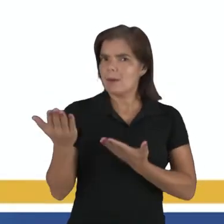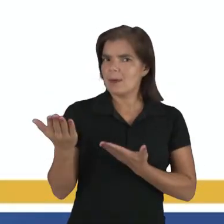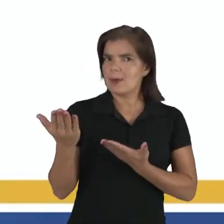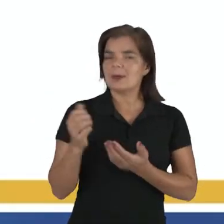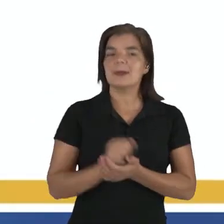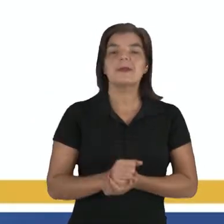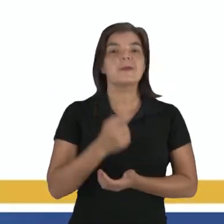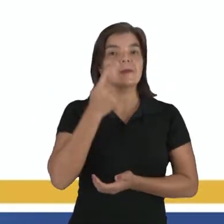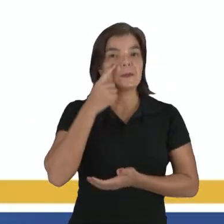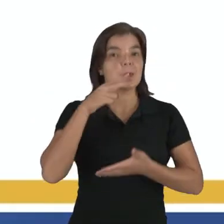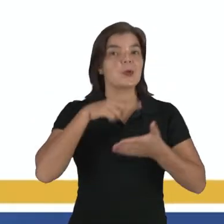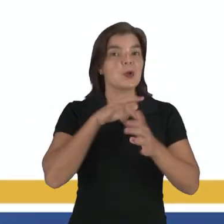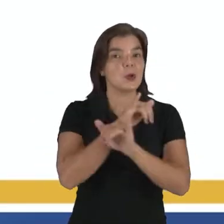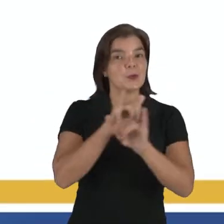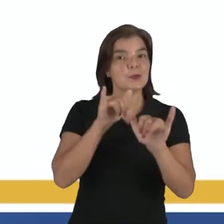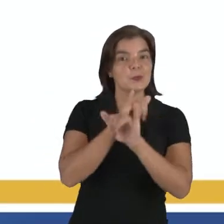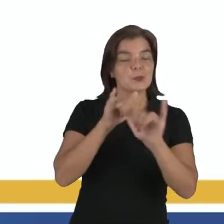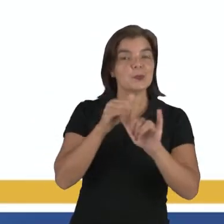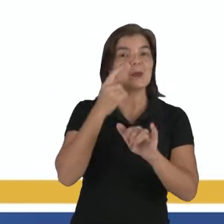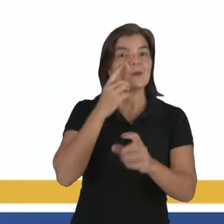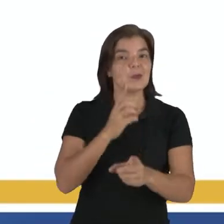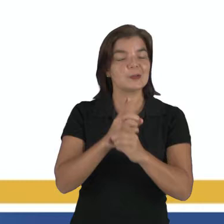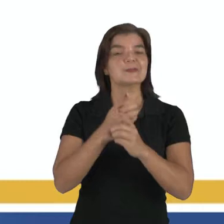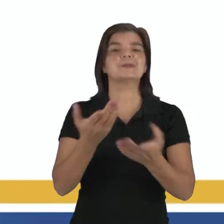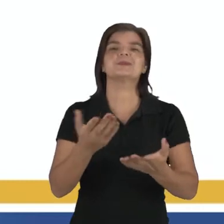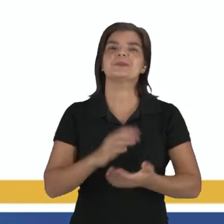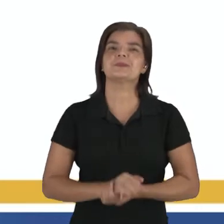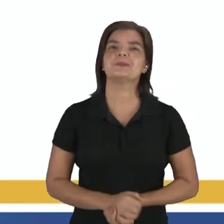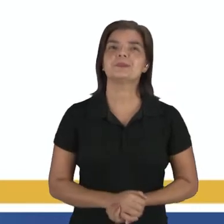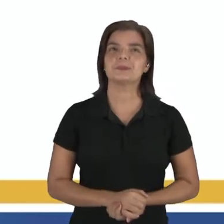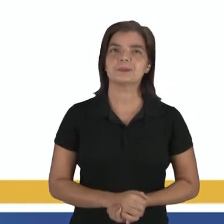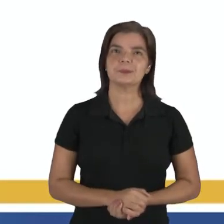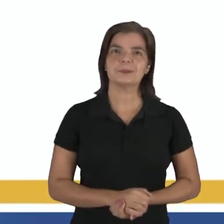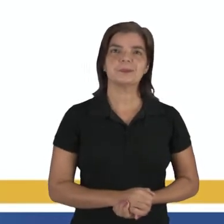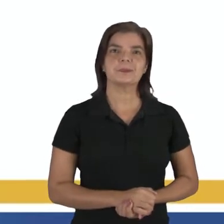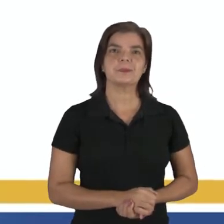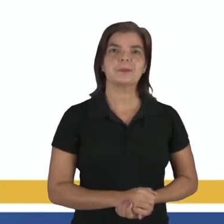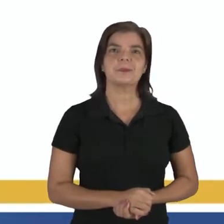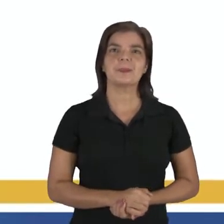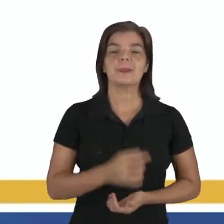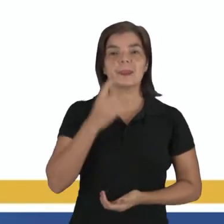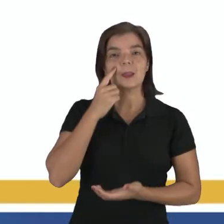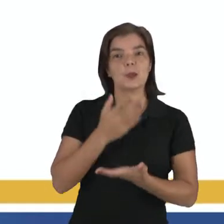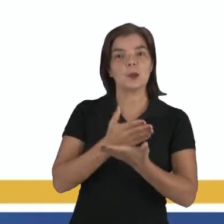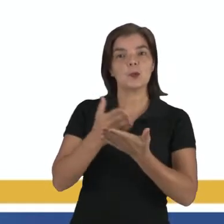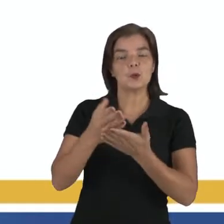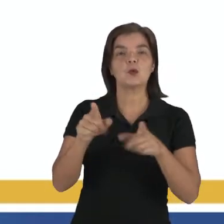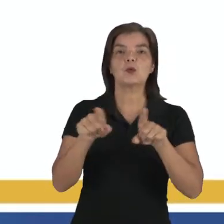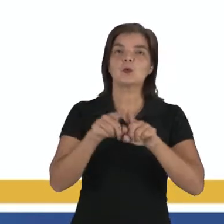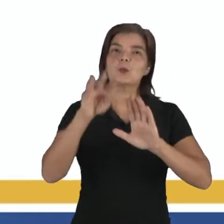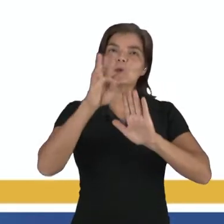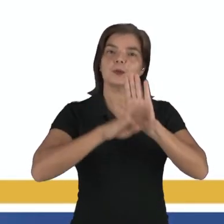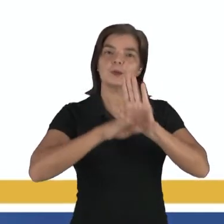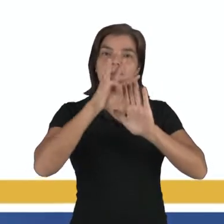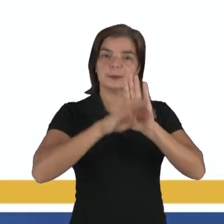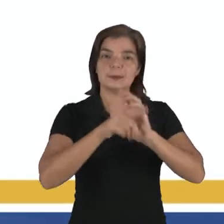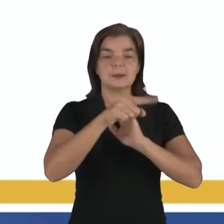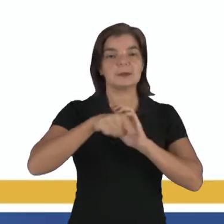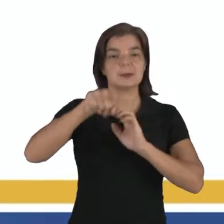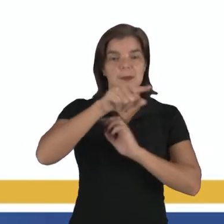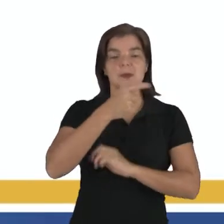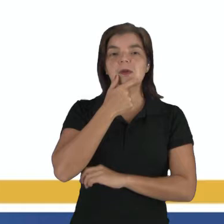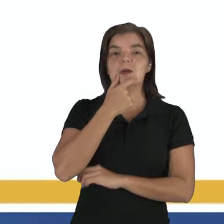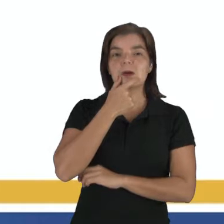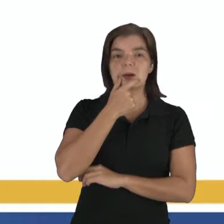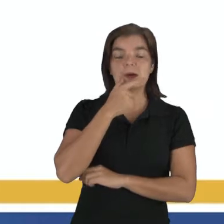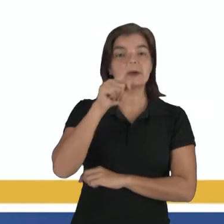ele? Vamos ler alguma informação e descobrir a respeito. Então vamos lá. Vamos iniciar aí com um pequeno texto, eu vou fazer a leitura para